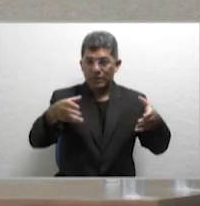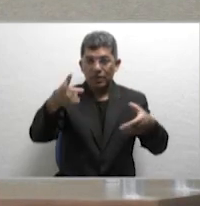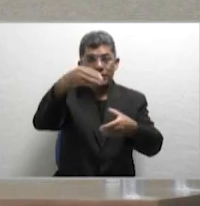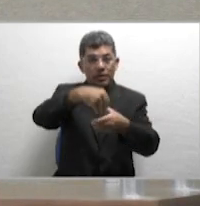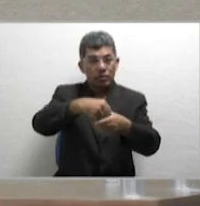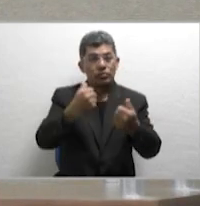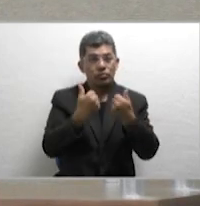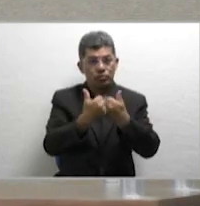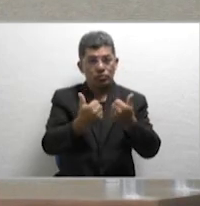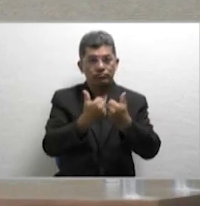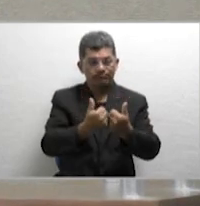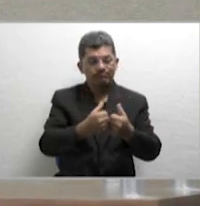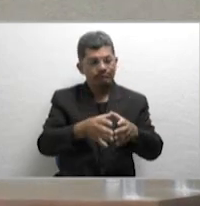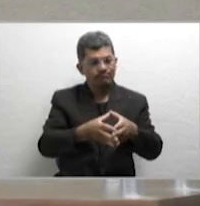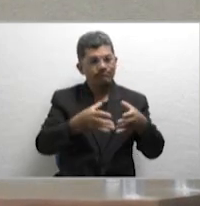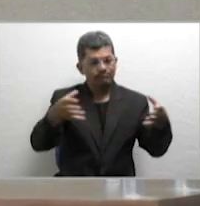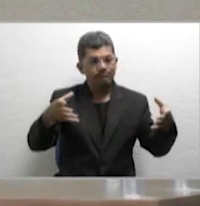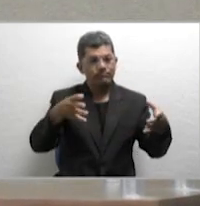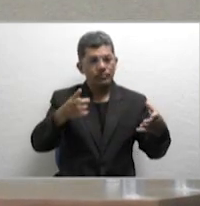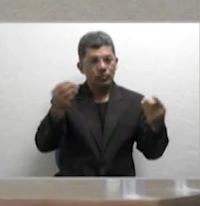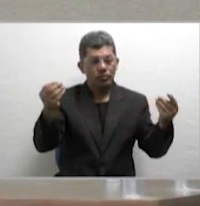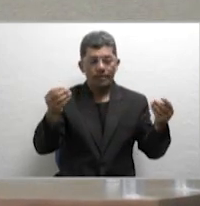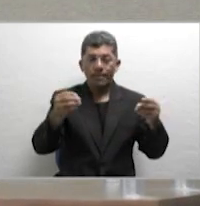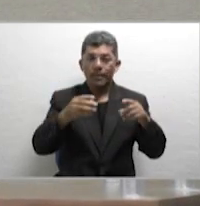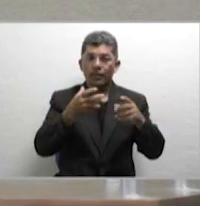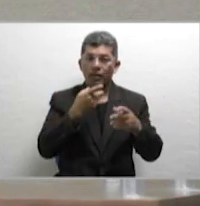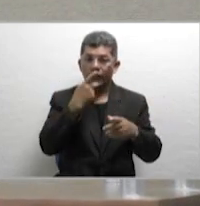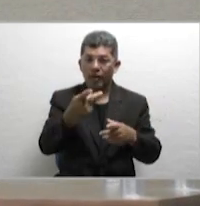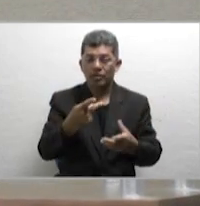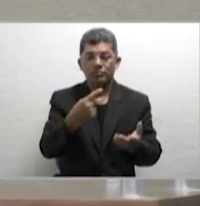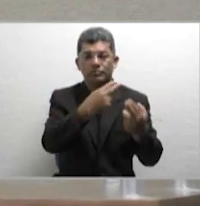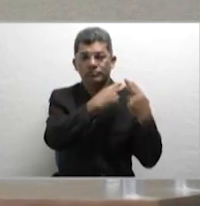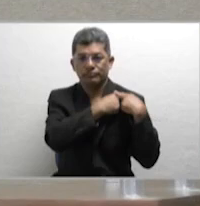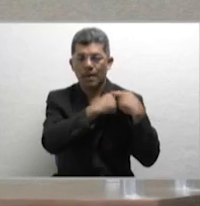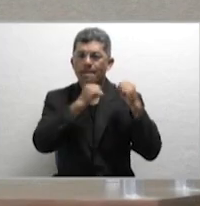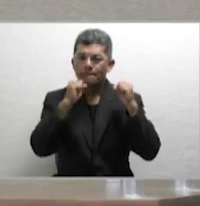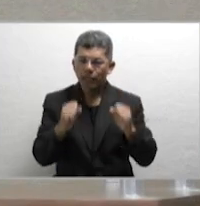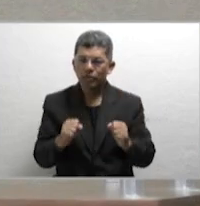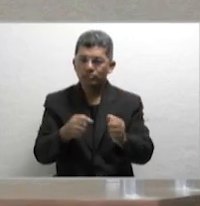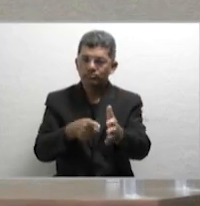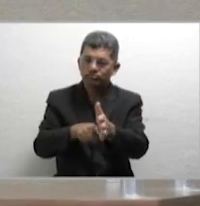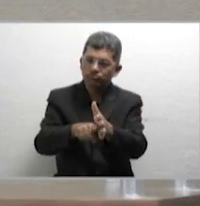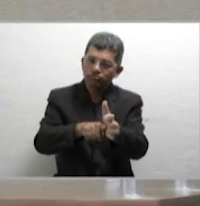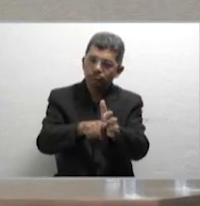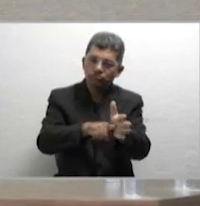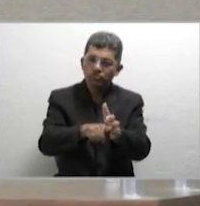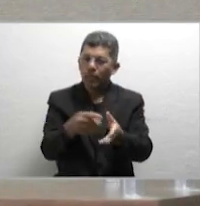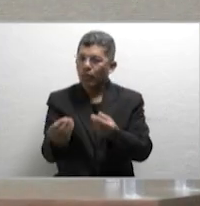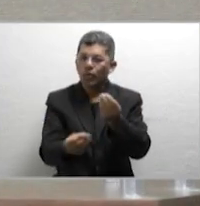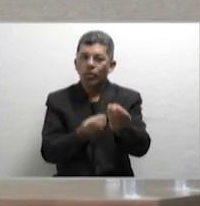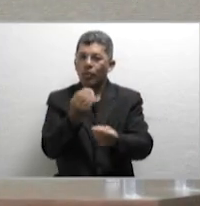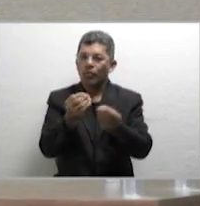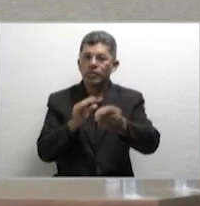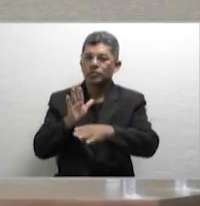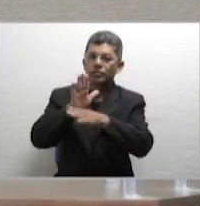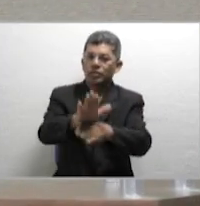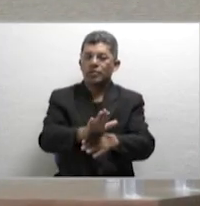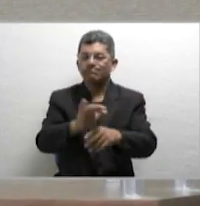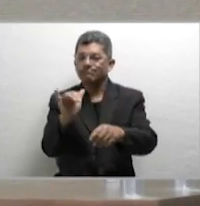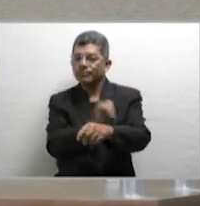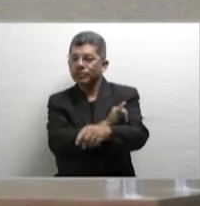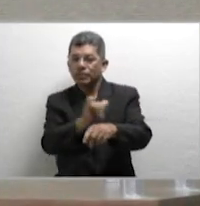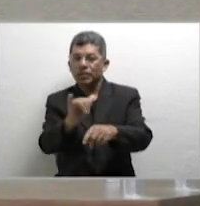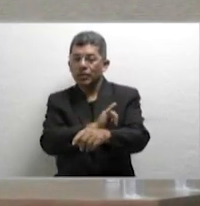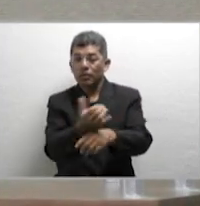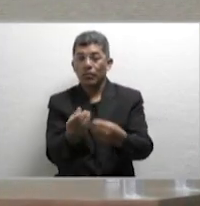coletivo. E, com isso, quero deixar aqui o meu compromisso de poder estar analisando e contribuindo com